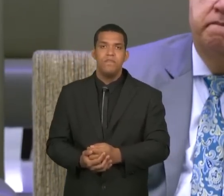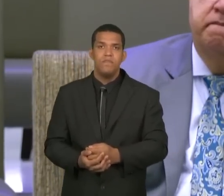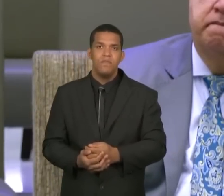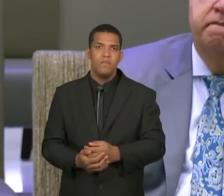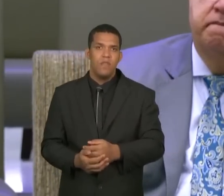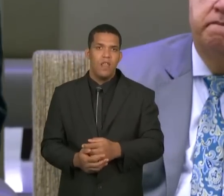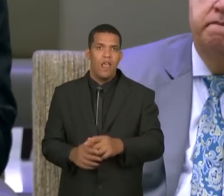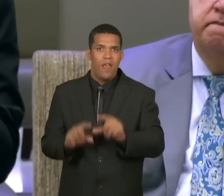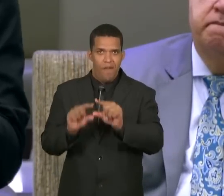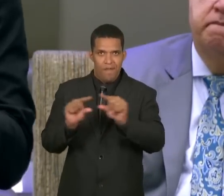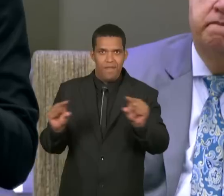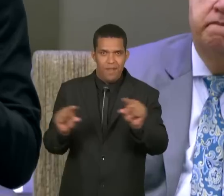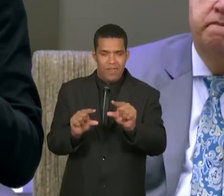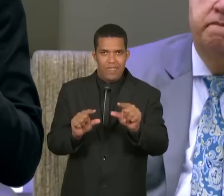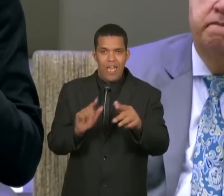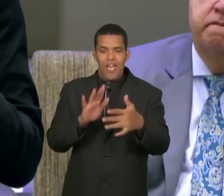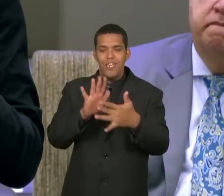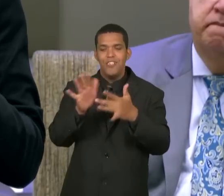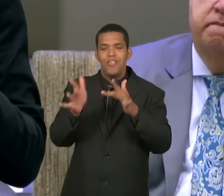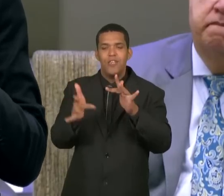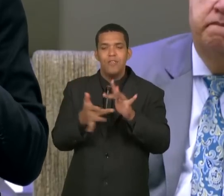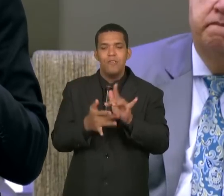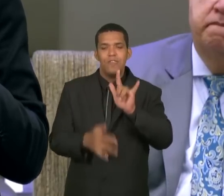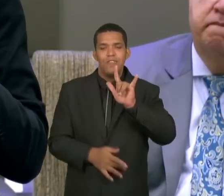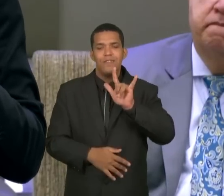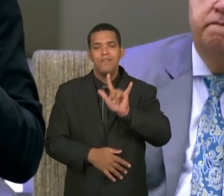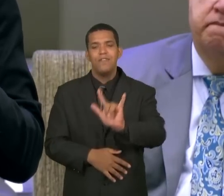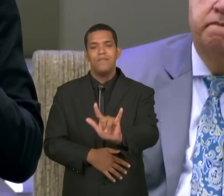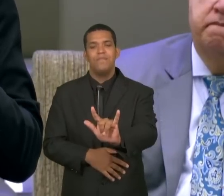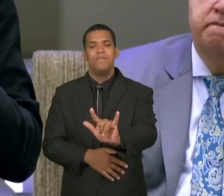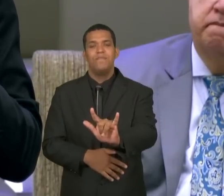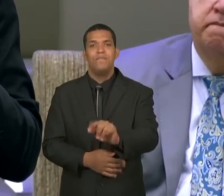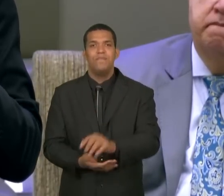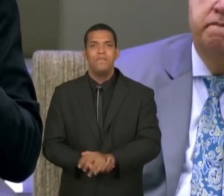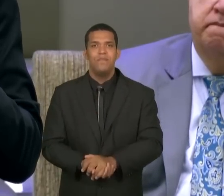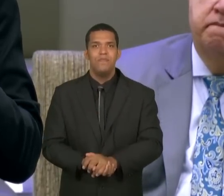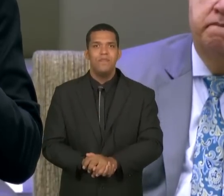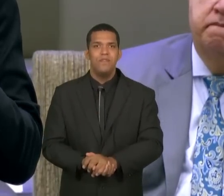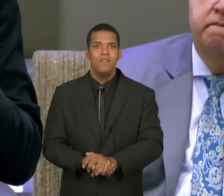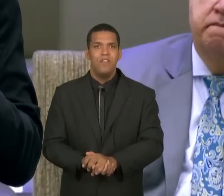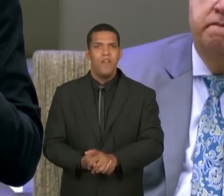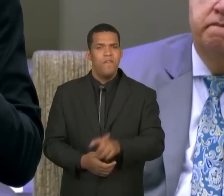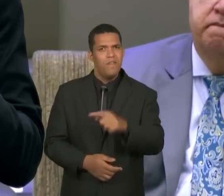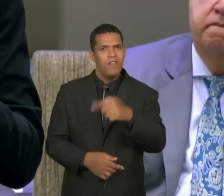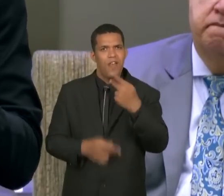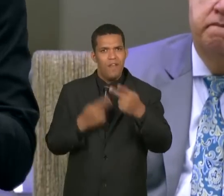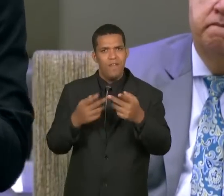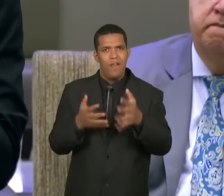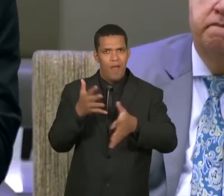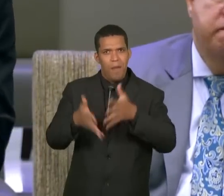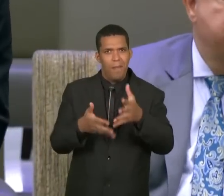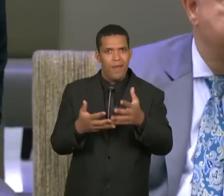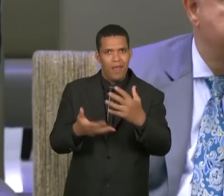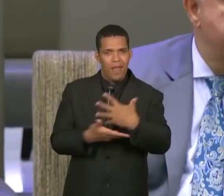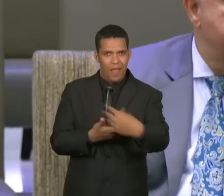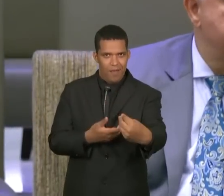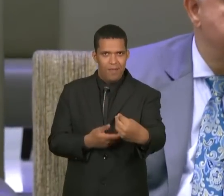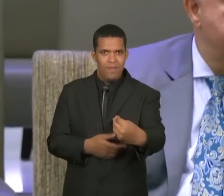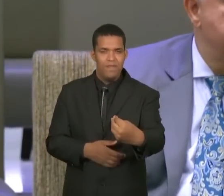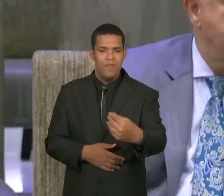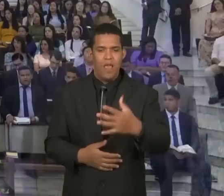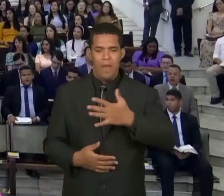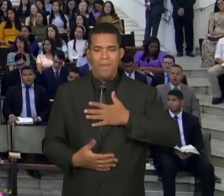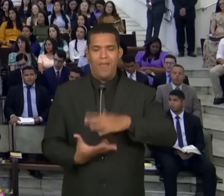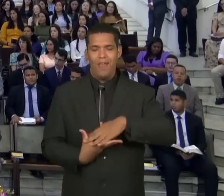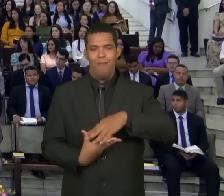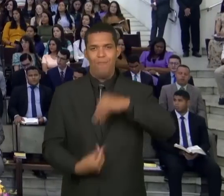Jesus te ama você queria dizer isso a sua alma esta noite Diga Alma